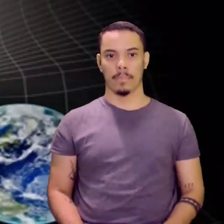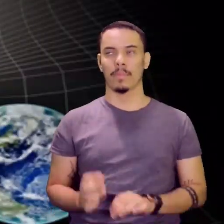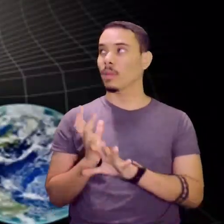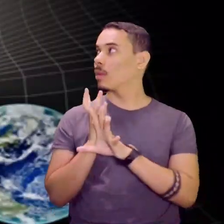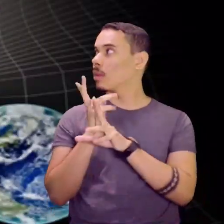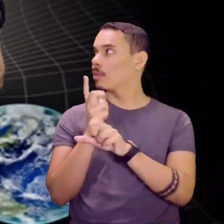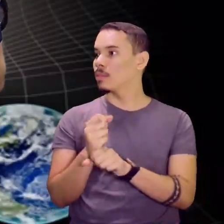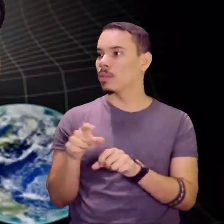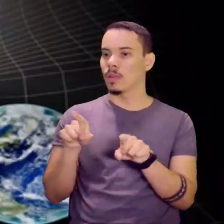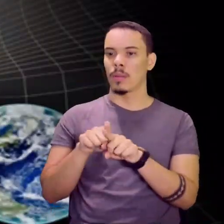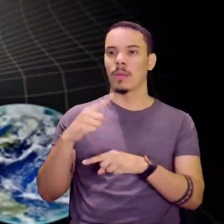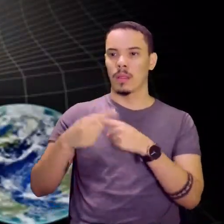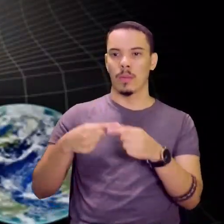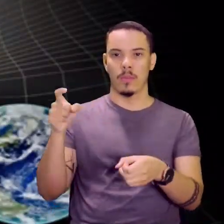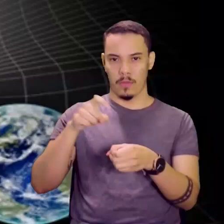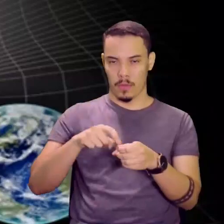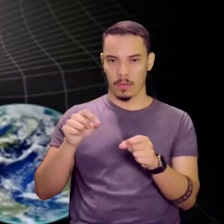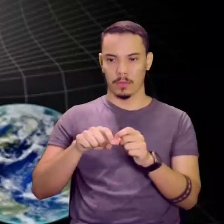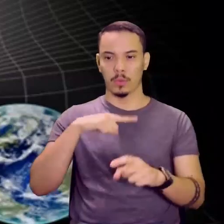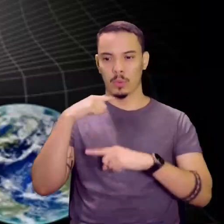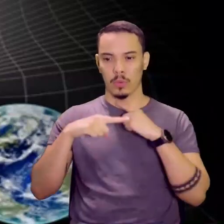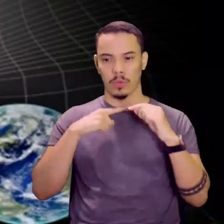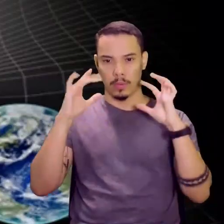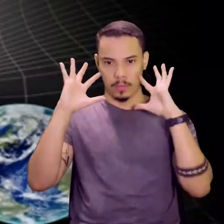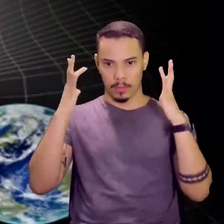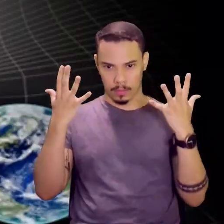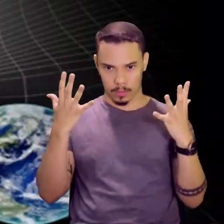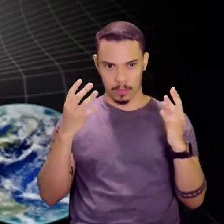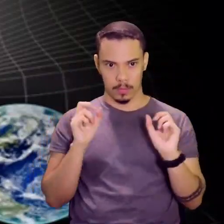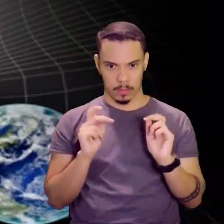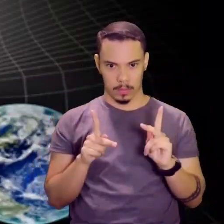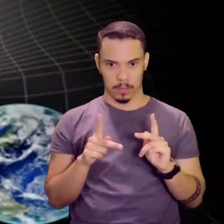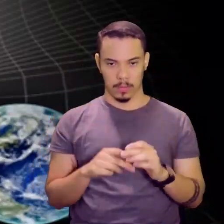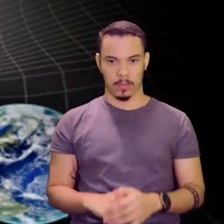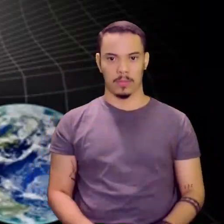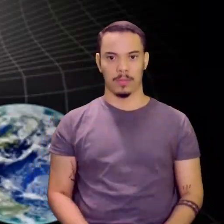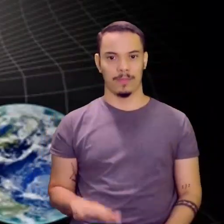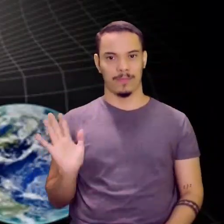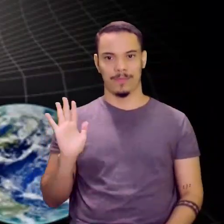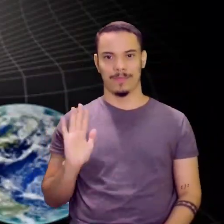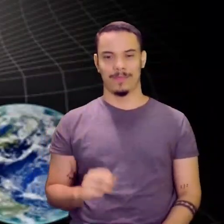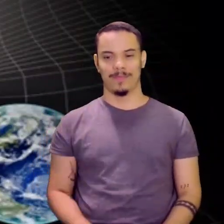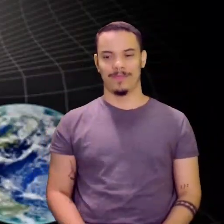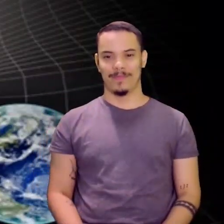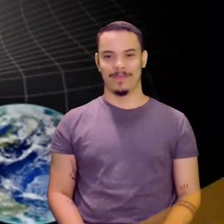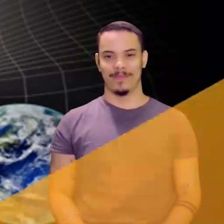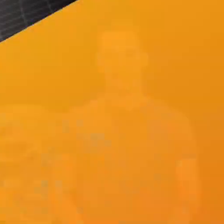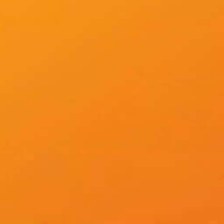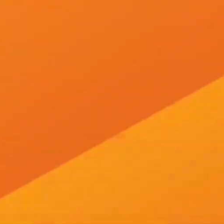revisão bacana. Daqui a pouco a gente volta, né, para tirar as dúvidas deles. Exatamente. Até mais, jovens.